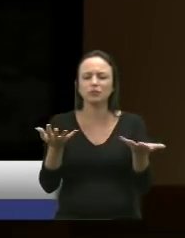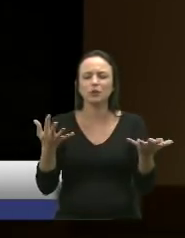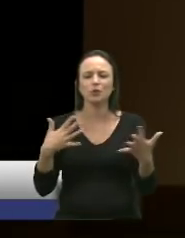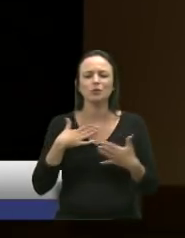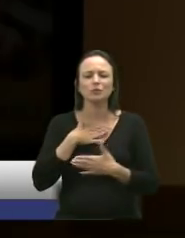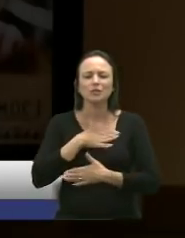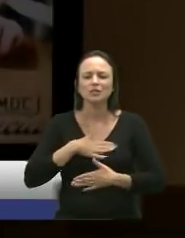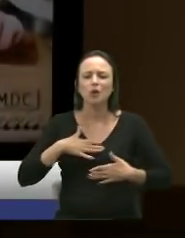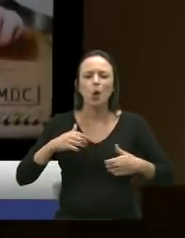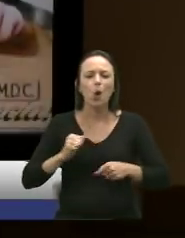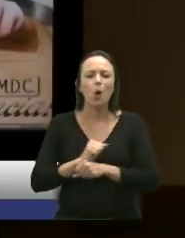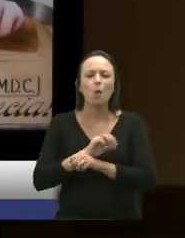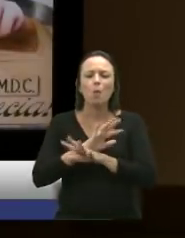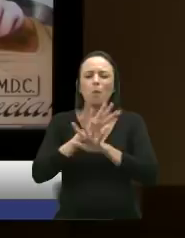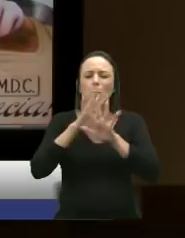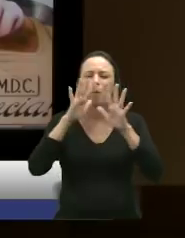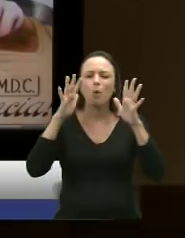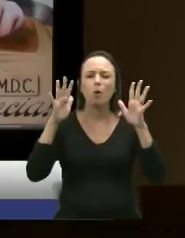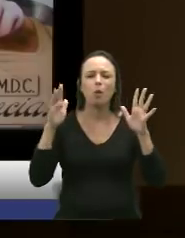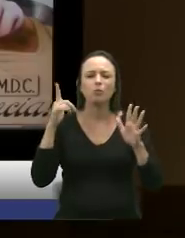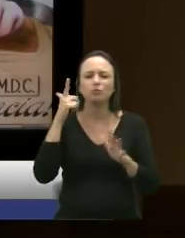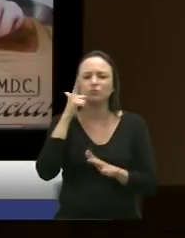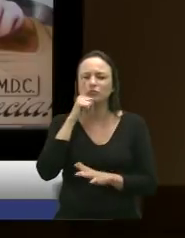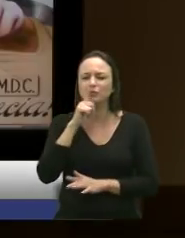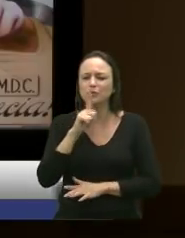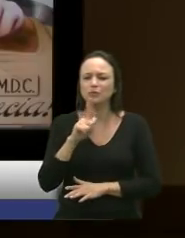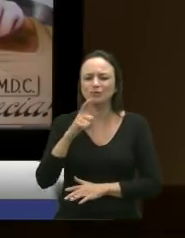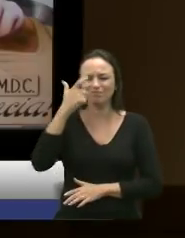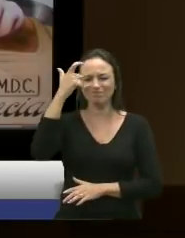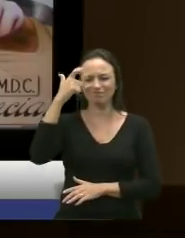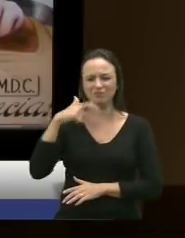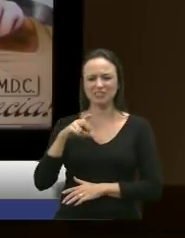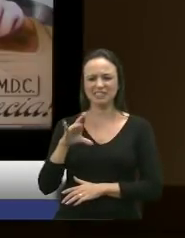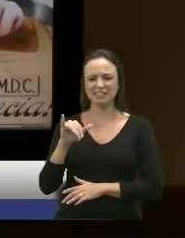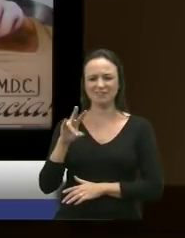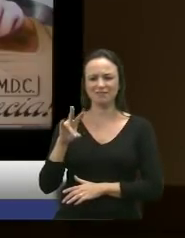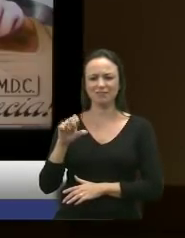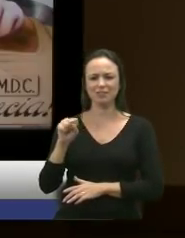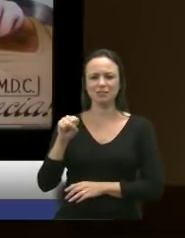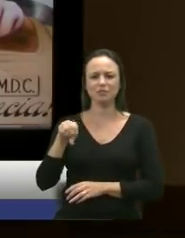e de ventura, o civismo sem par que te abrasou.